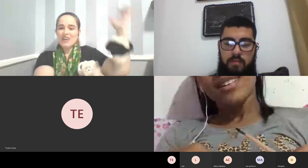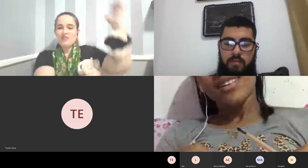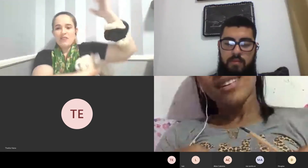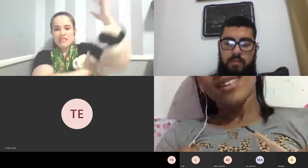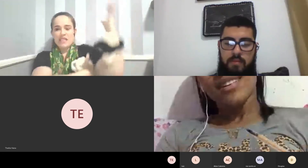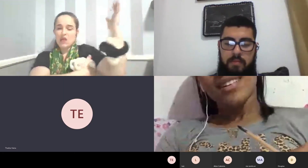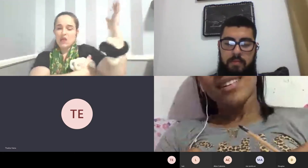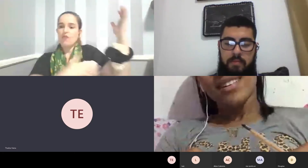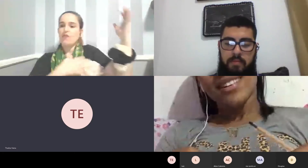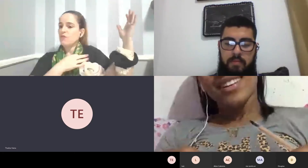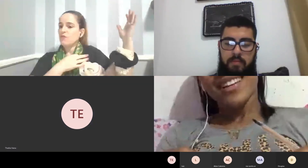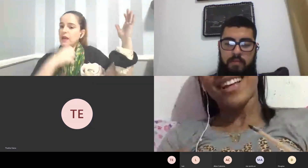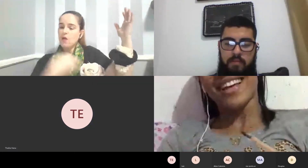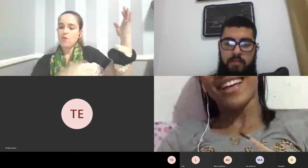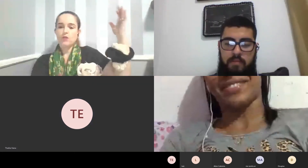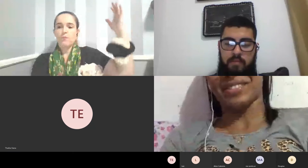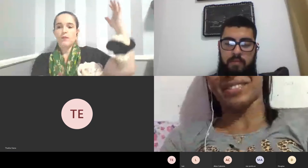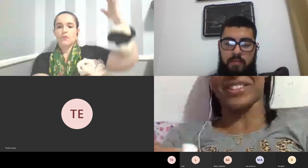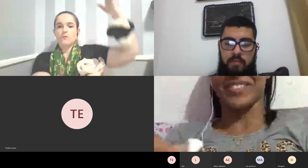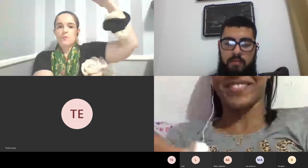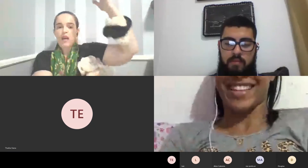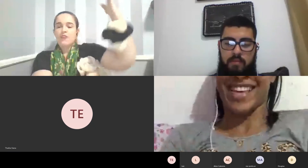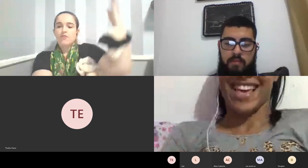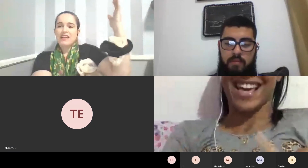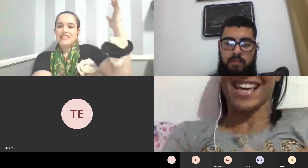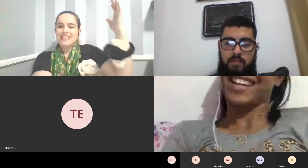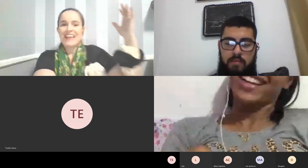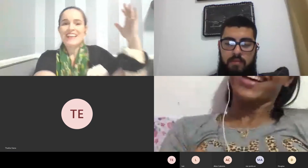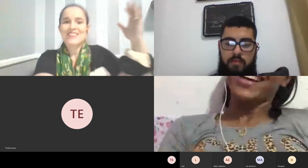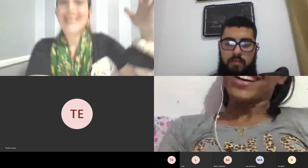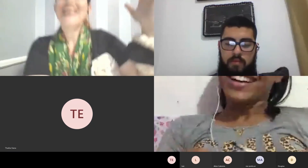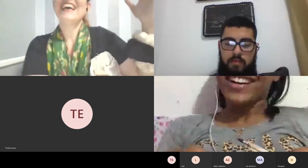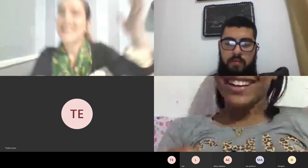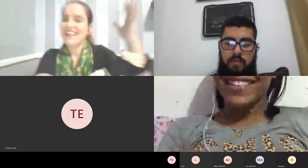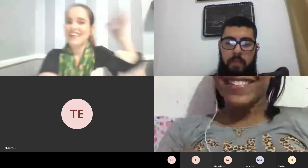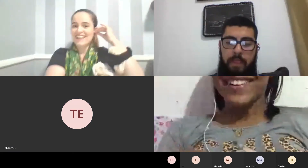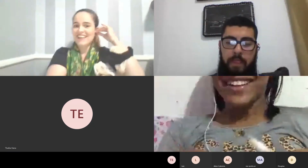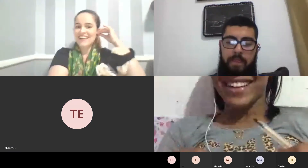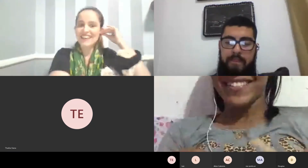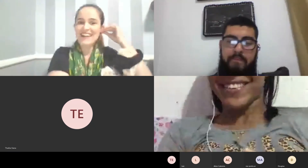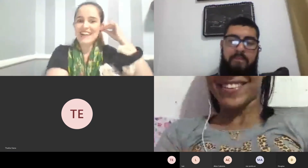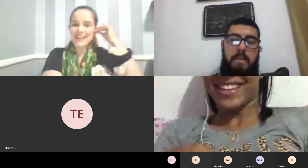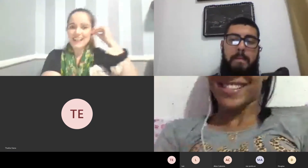Então, o que eu vou fazer? Eu vou pegar um outro pano. Vou fazer... Tá rindo, né?